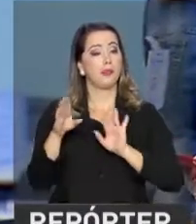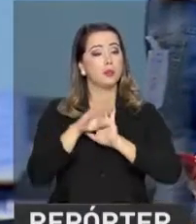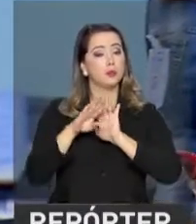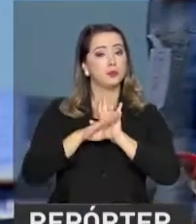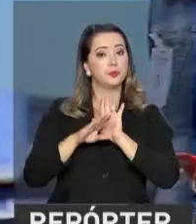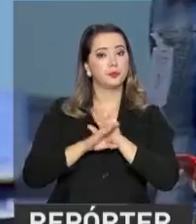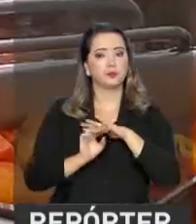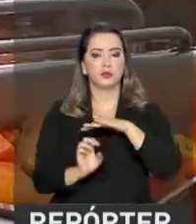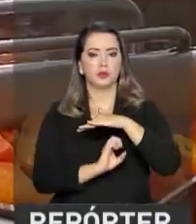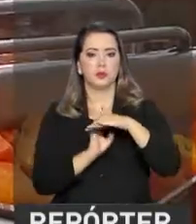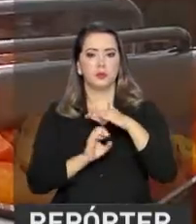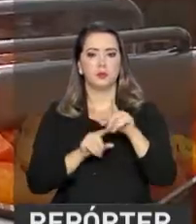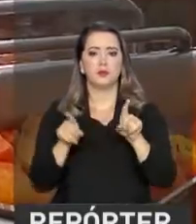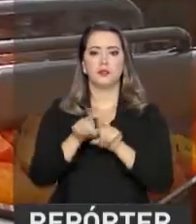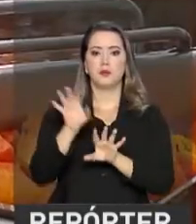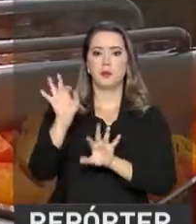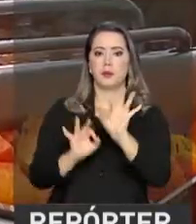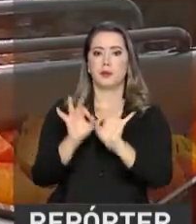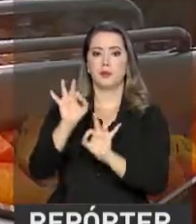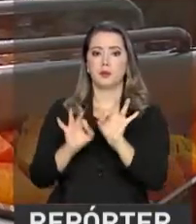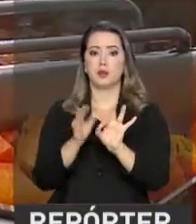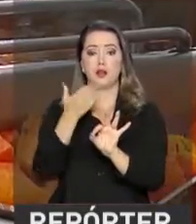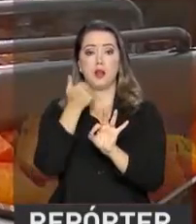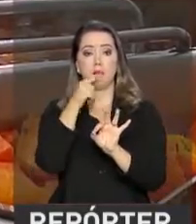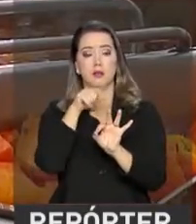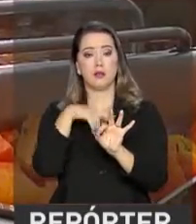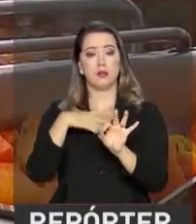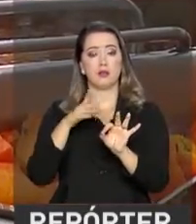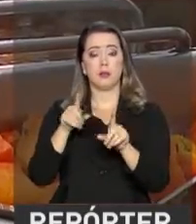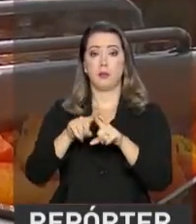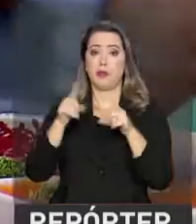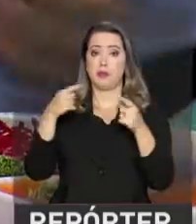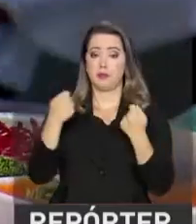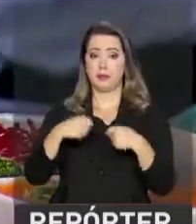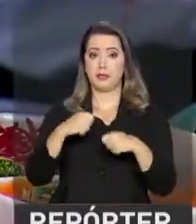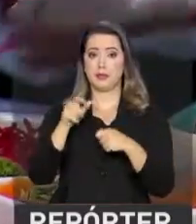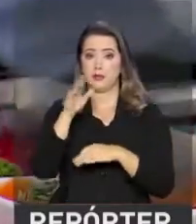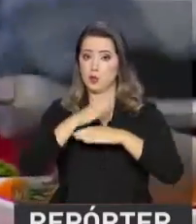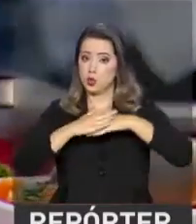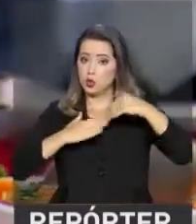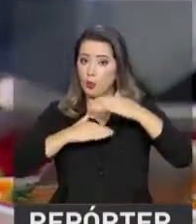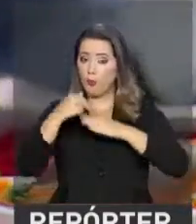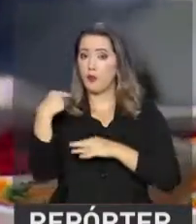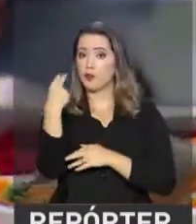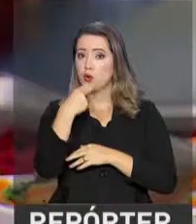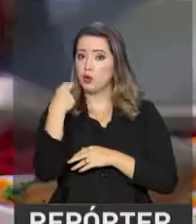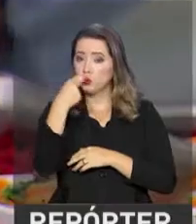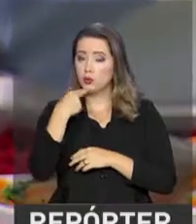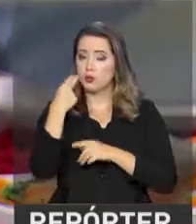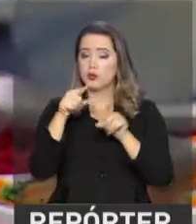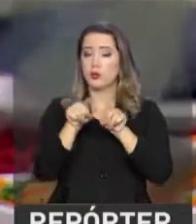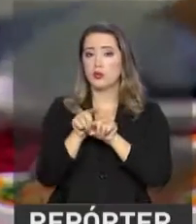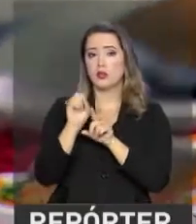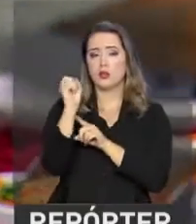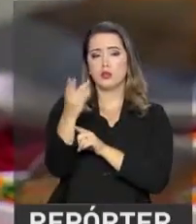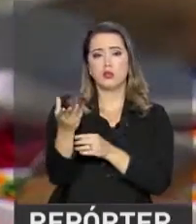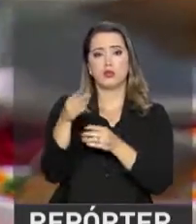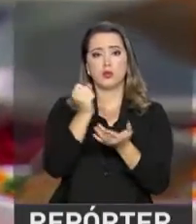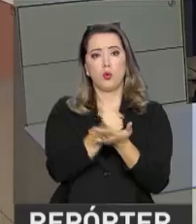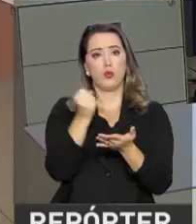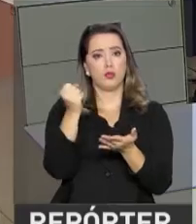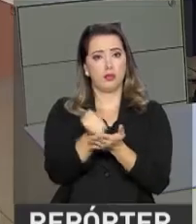empresa também pode preparar as refeições sob orientação de um nutricionista ou contratar estabelecimentos especializados em fornecer